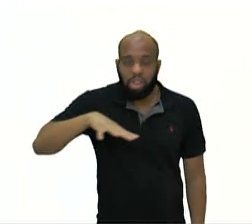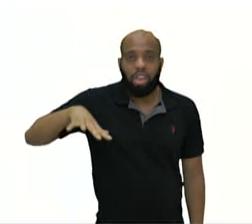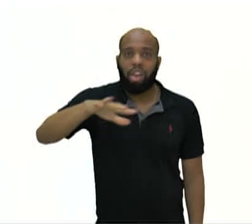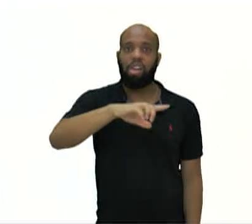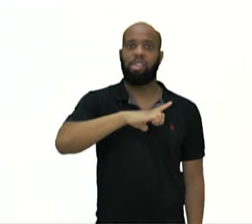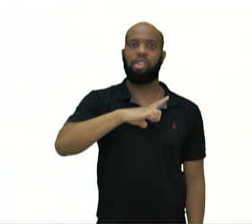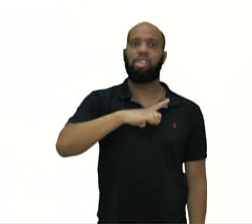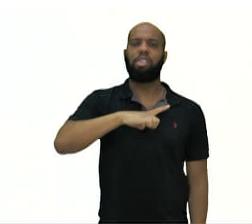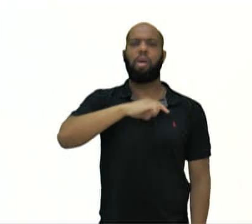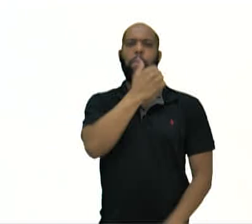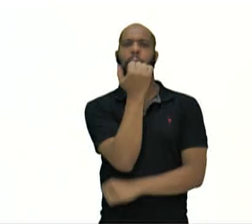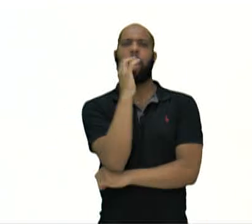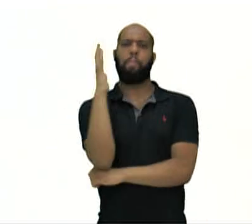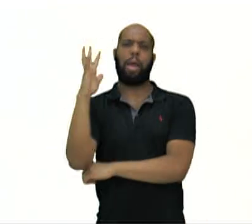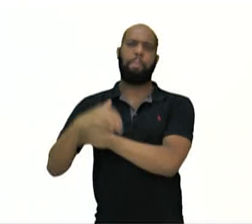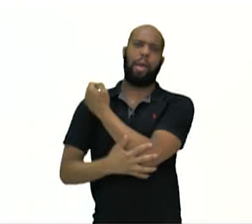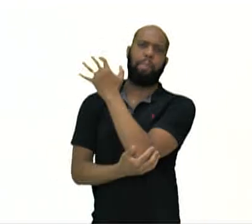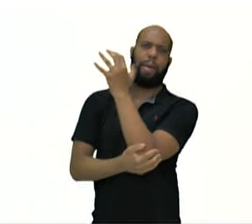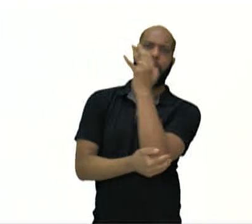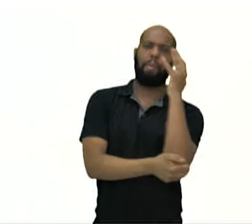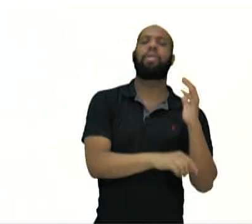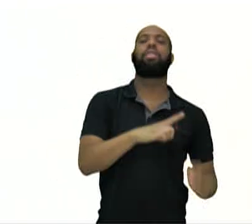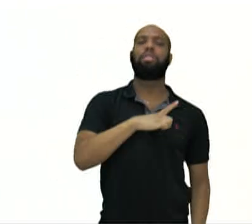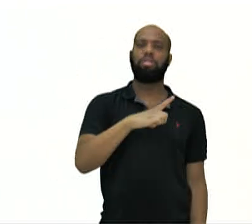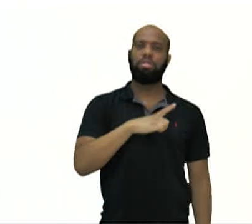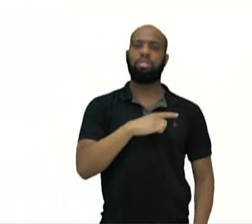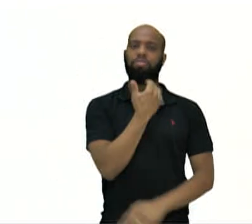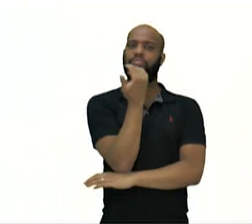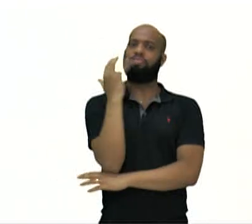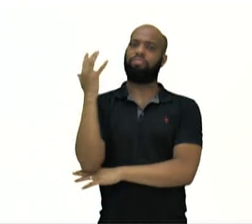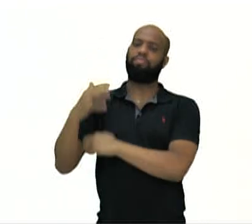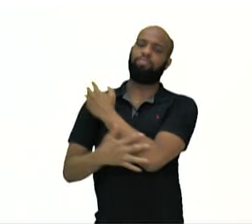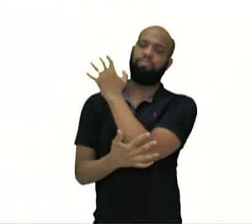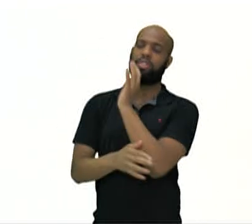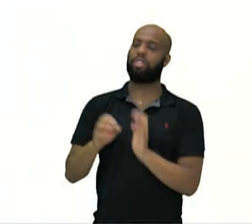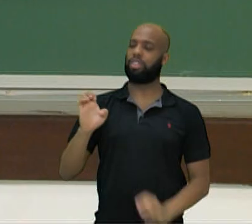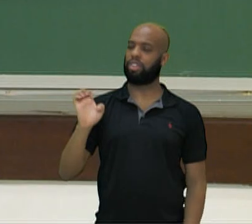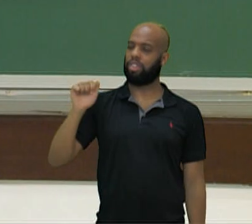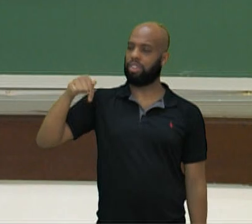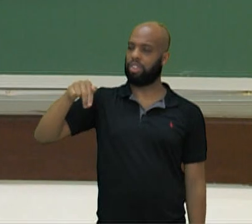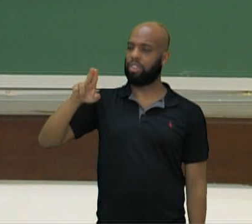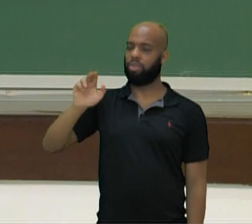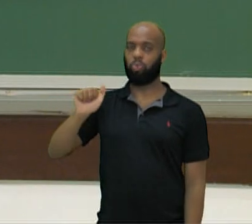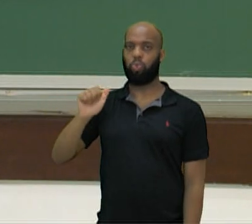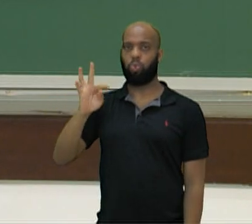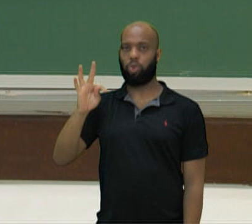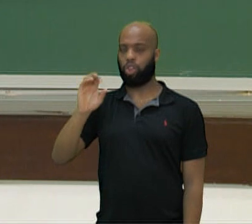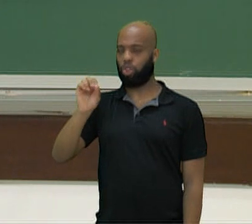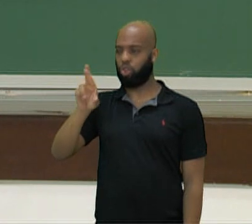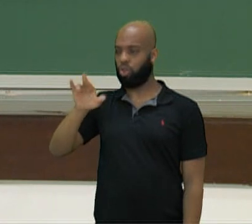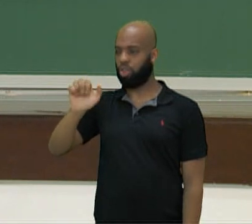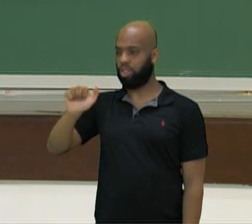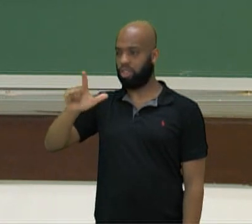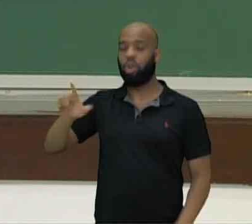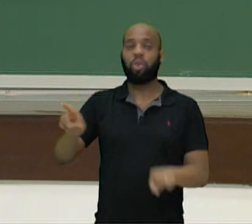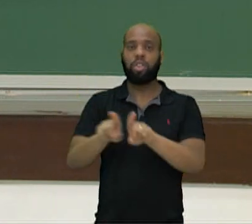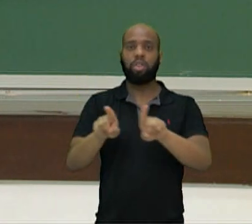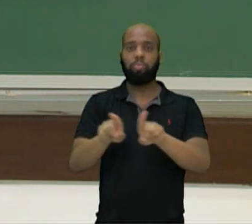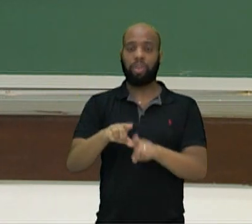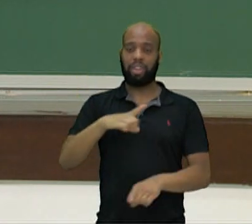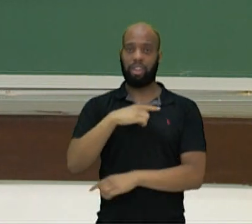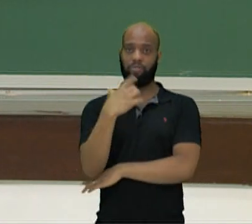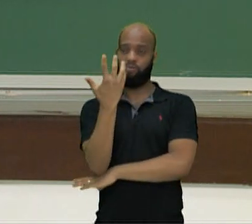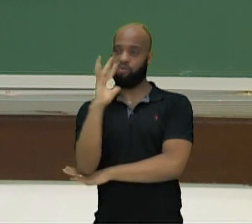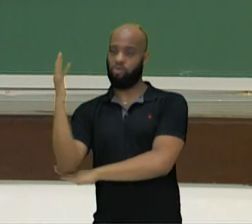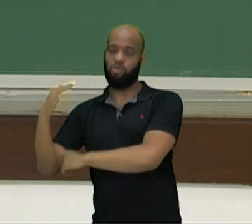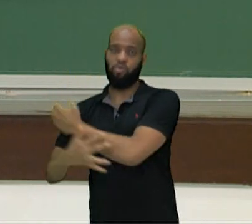de bastante florestas, né? Onde ali você vai ter tanto a floresta, uma parte da equatorial e uma parte da floresta tropical, a gente já fala